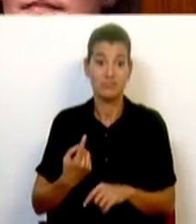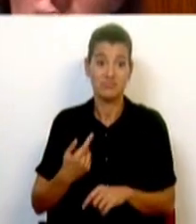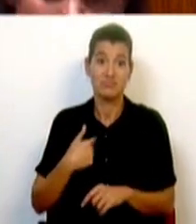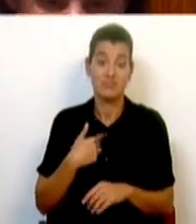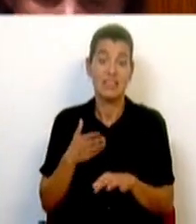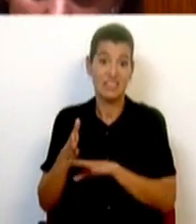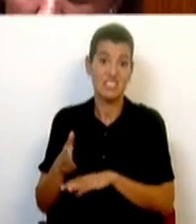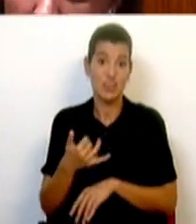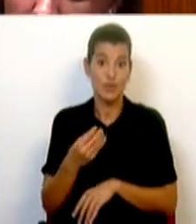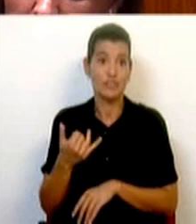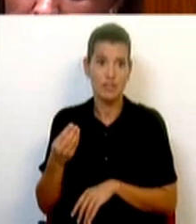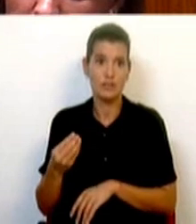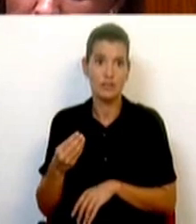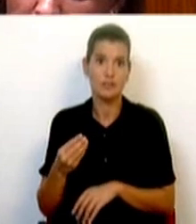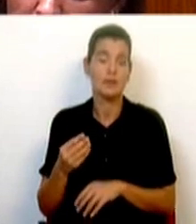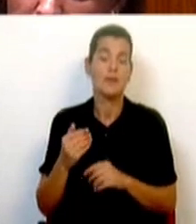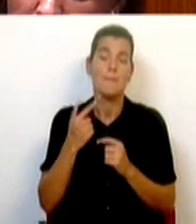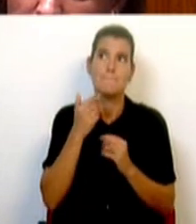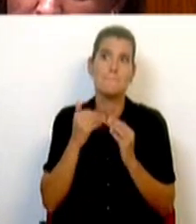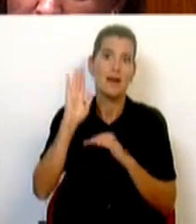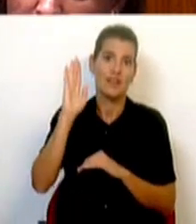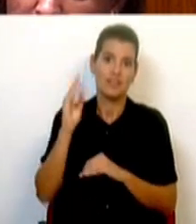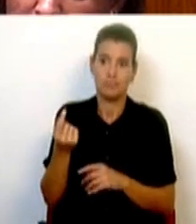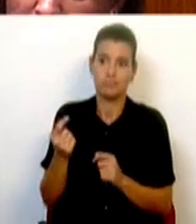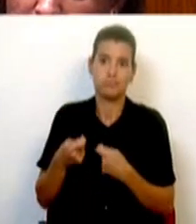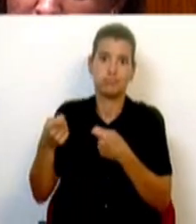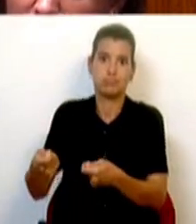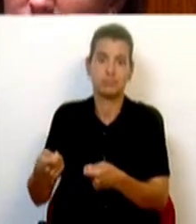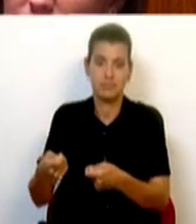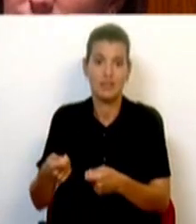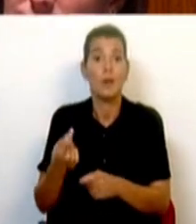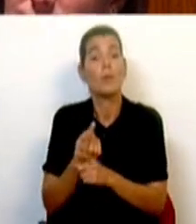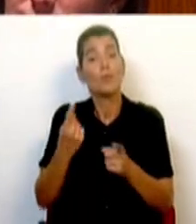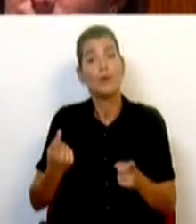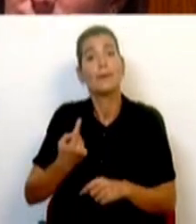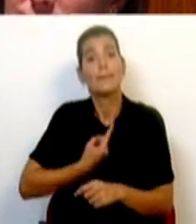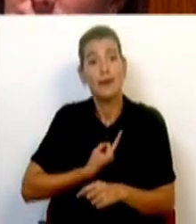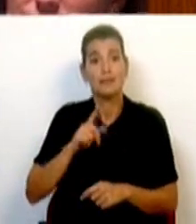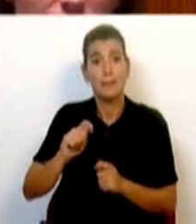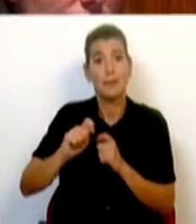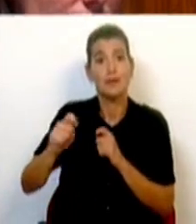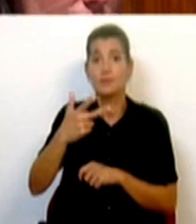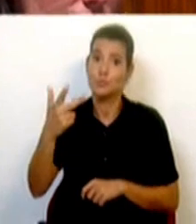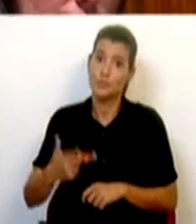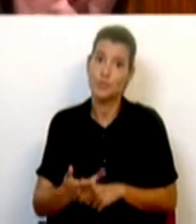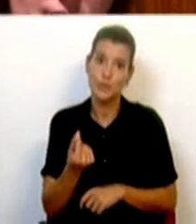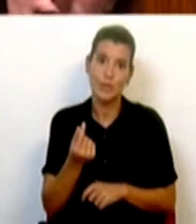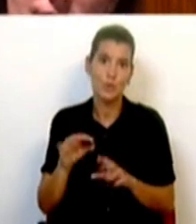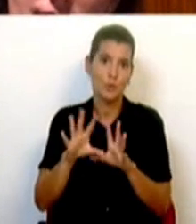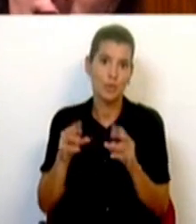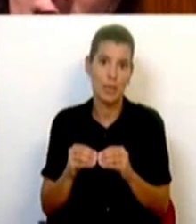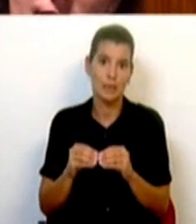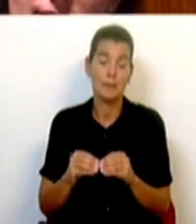em 2020 teria sido muito superior àquela que fizemos, porque teríamos que assegurar 100% do capital e não